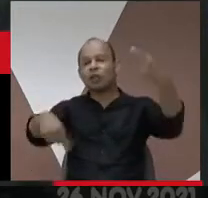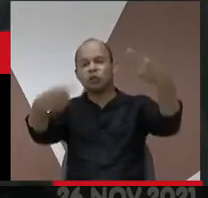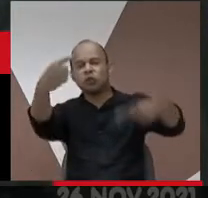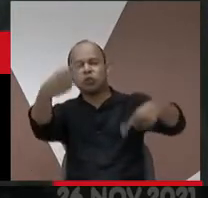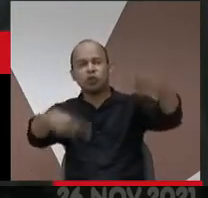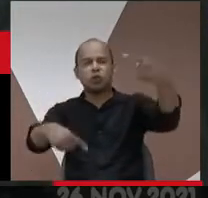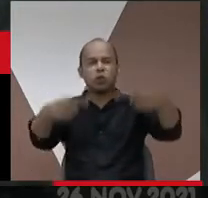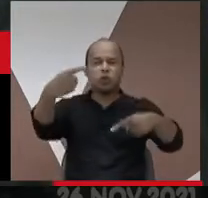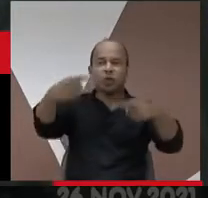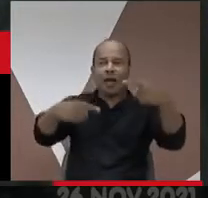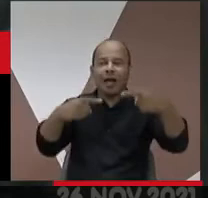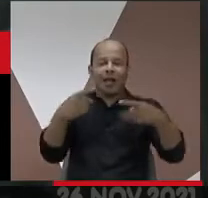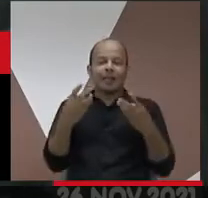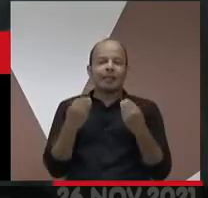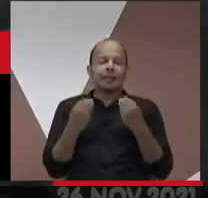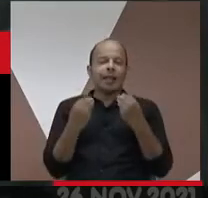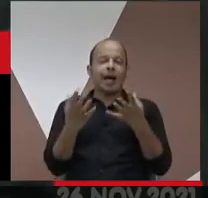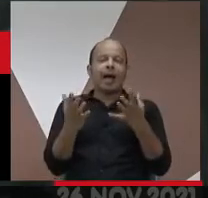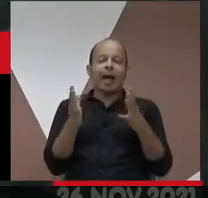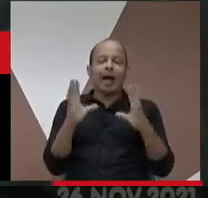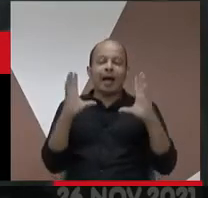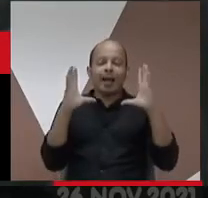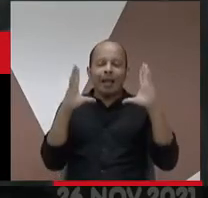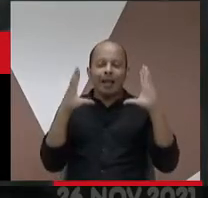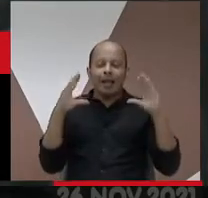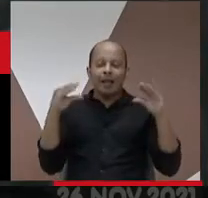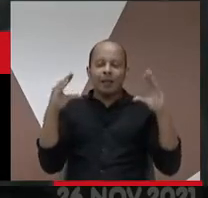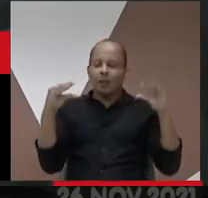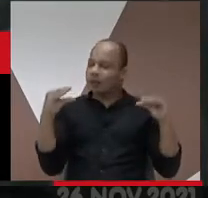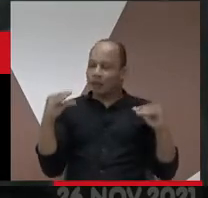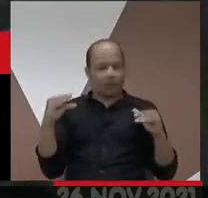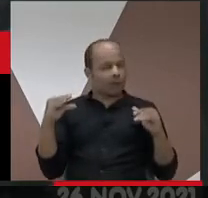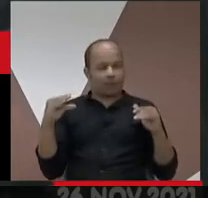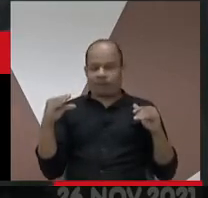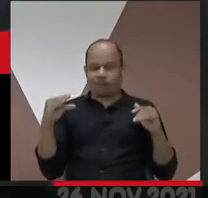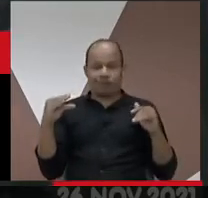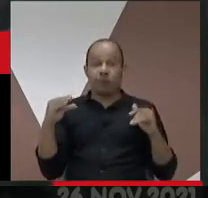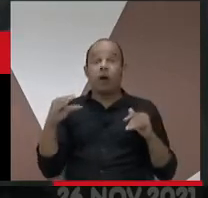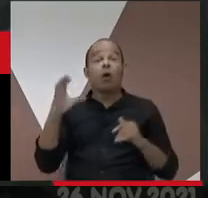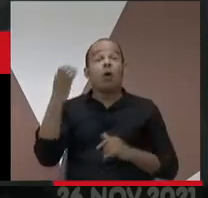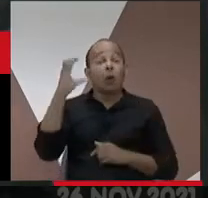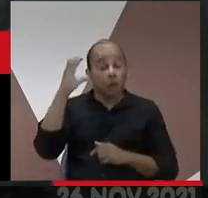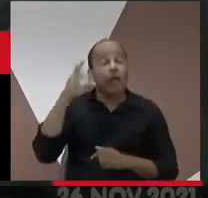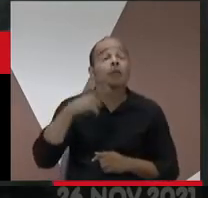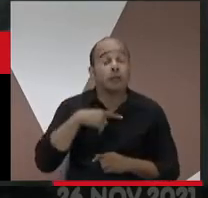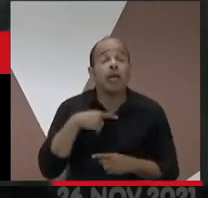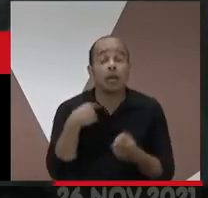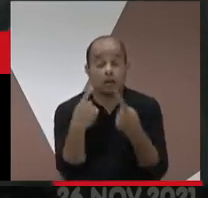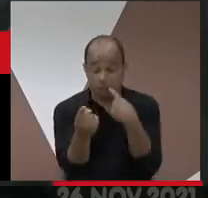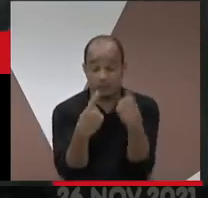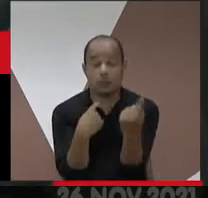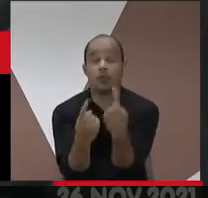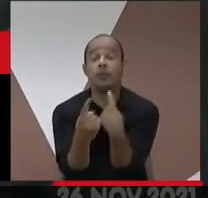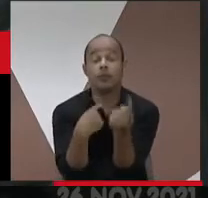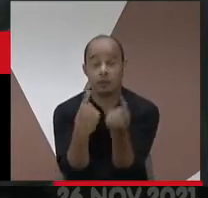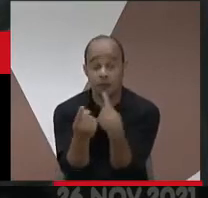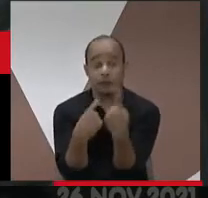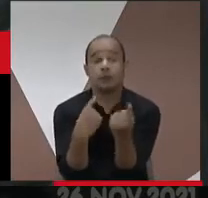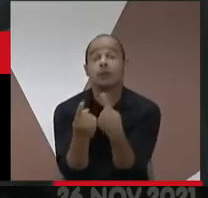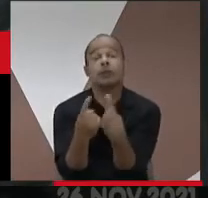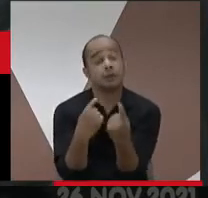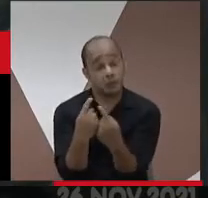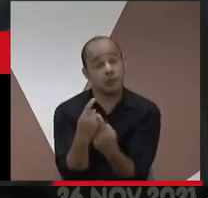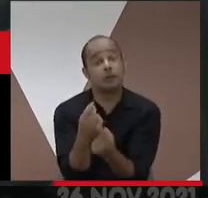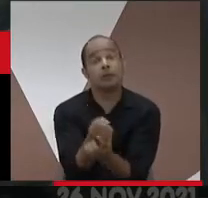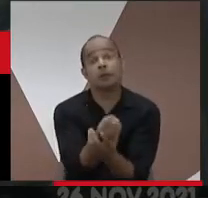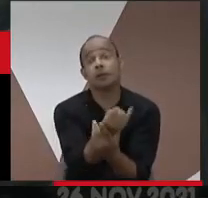para amenizar esse impacto, uma vez que Contagem já tem um sistema viário de passagem, né,